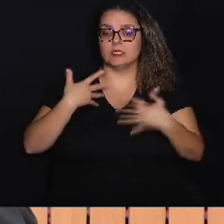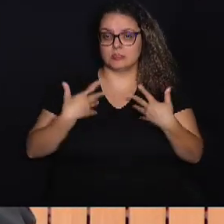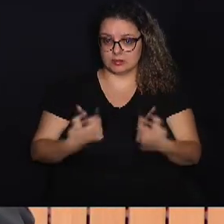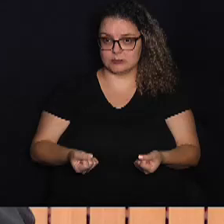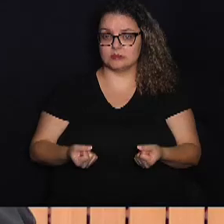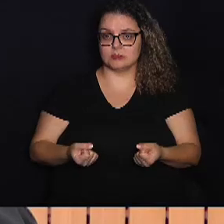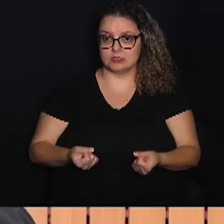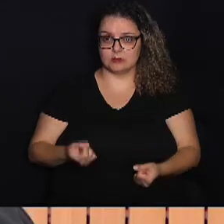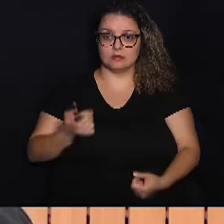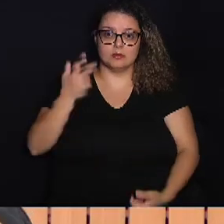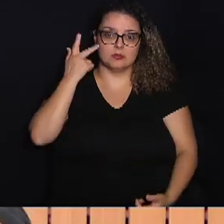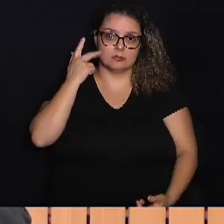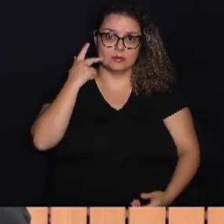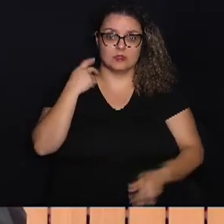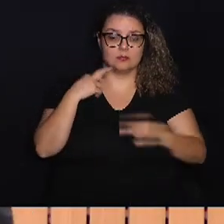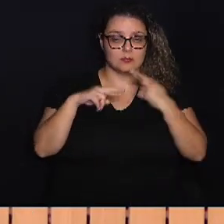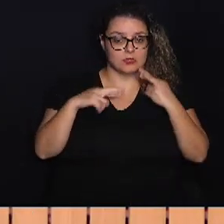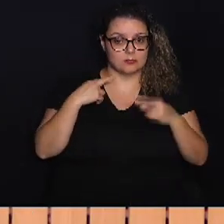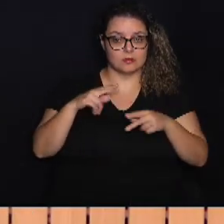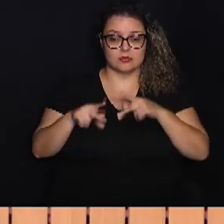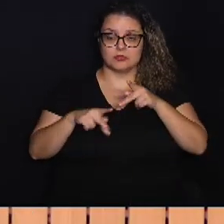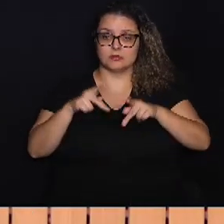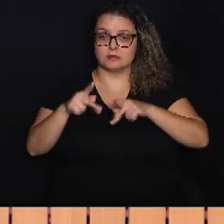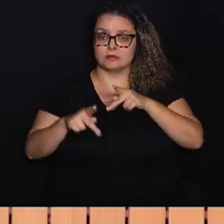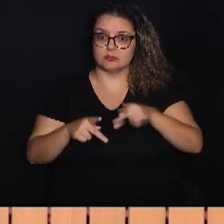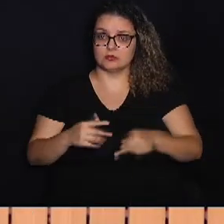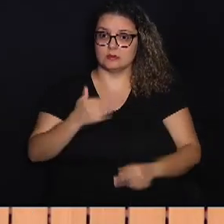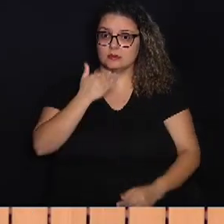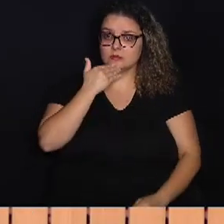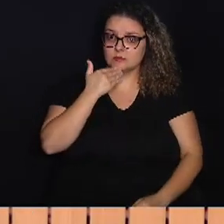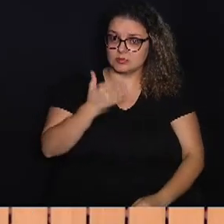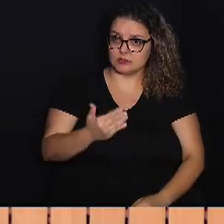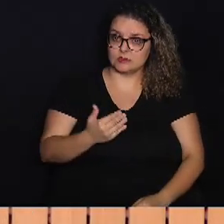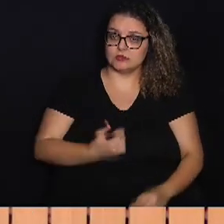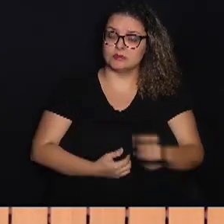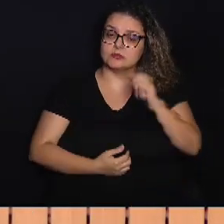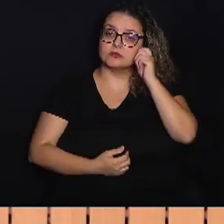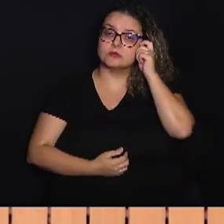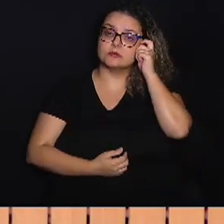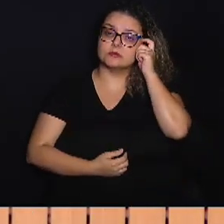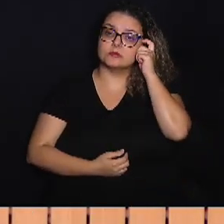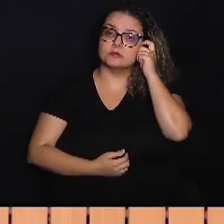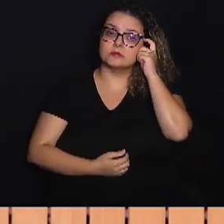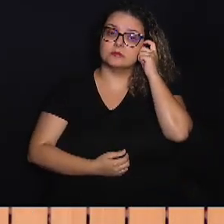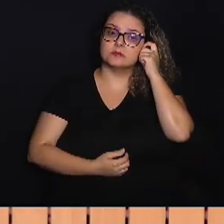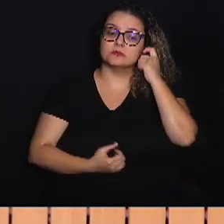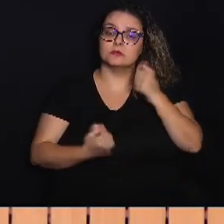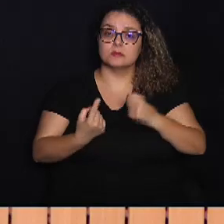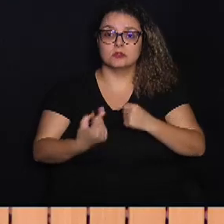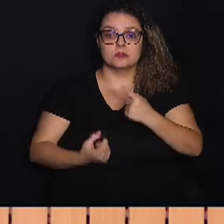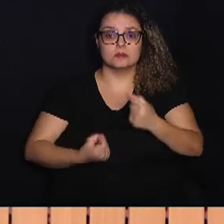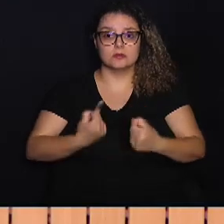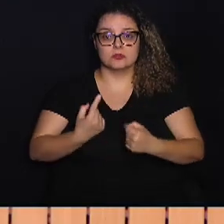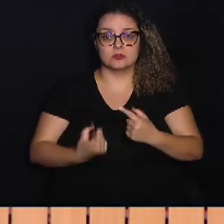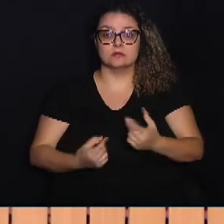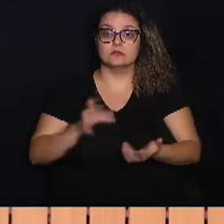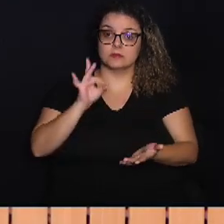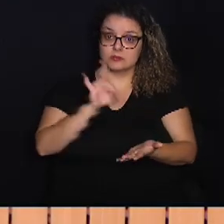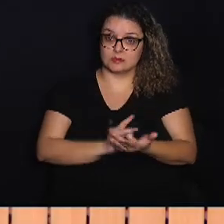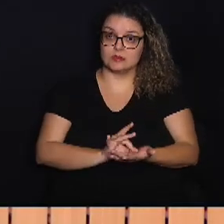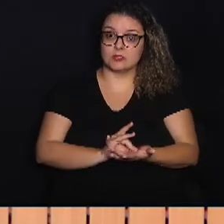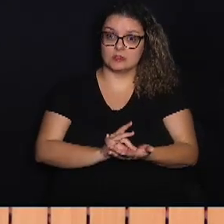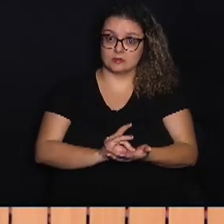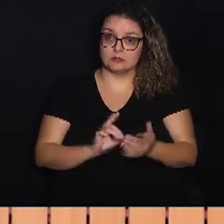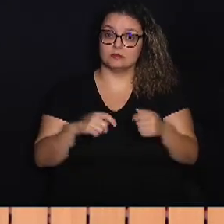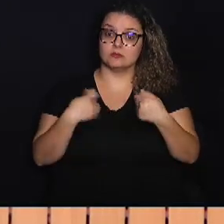várias queixas da população solicitações e algumas delas de fato a